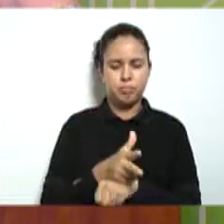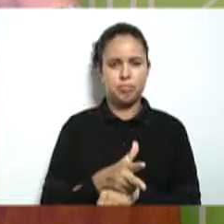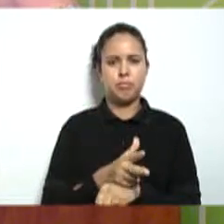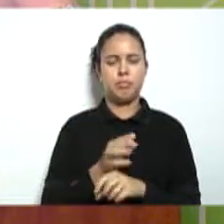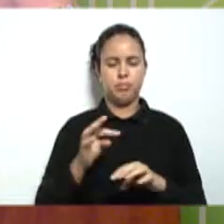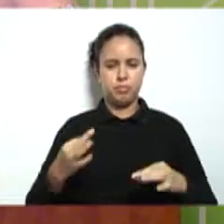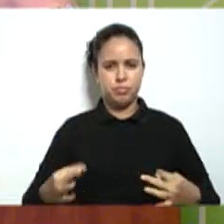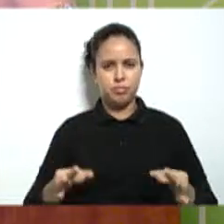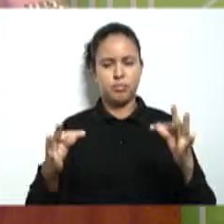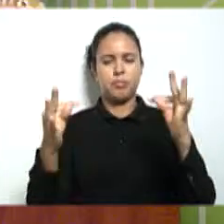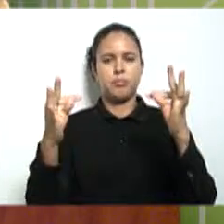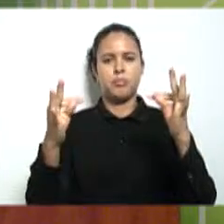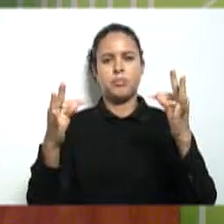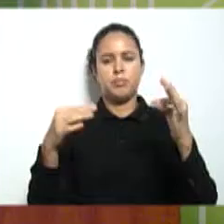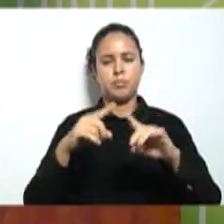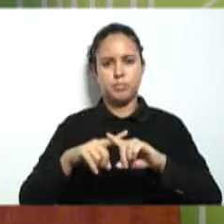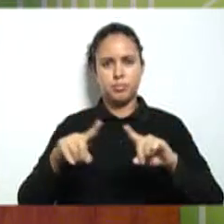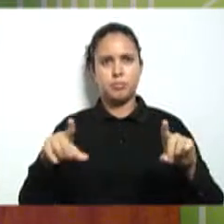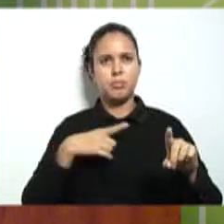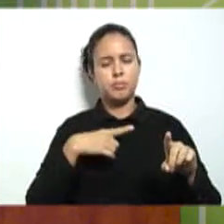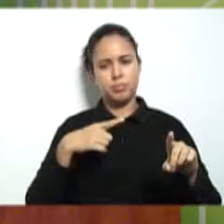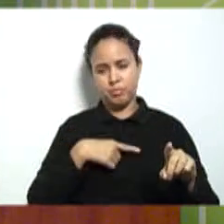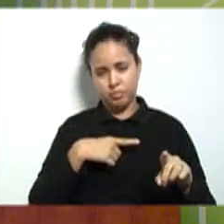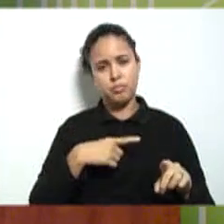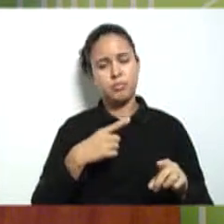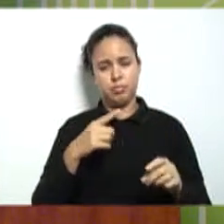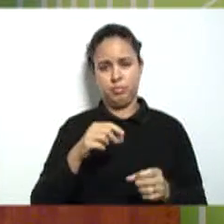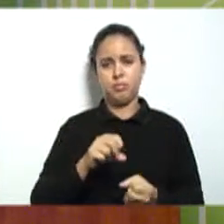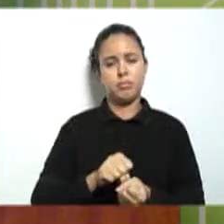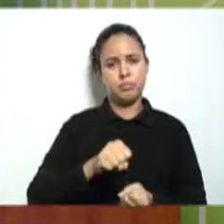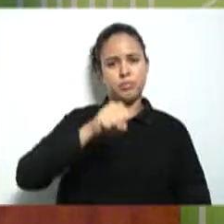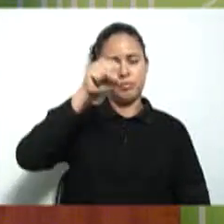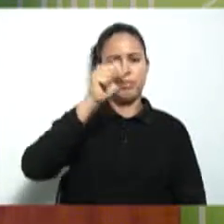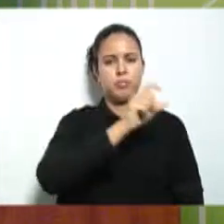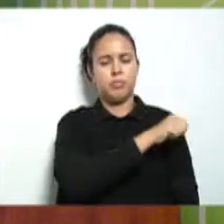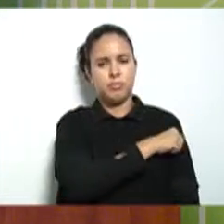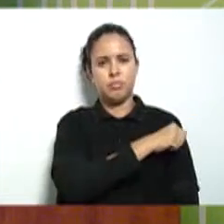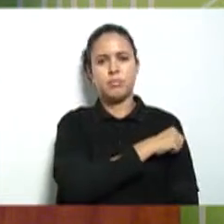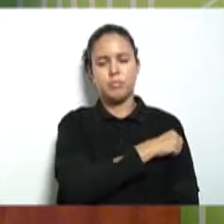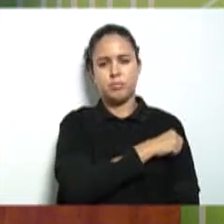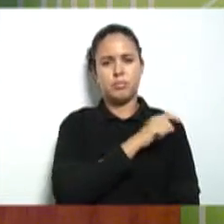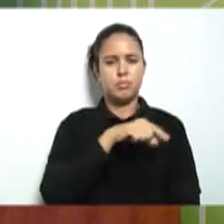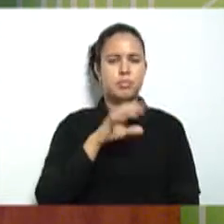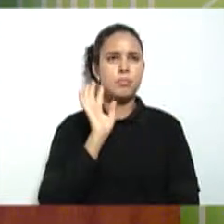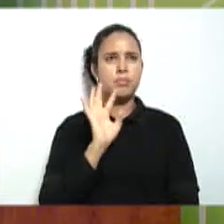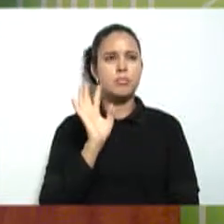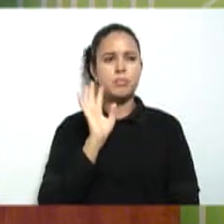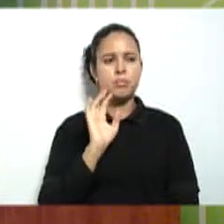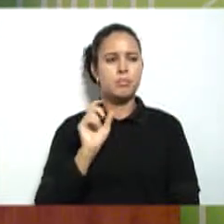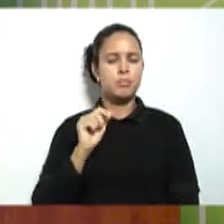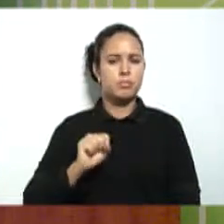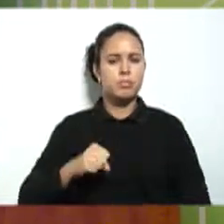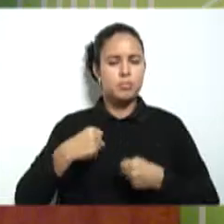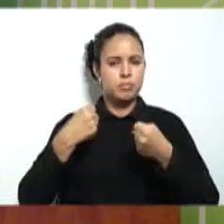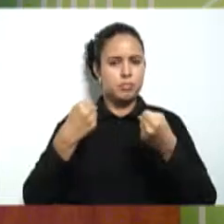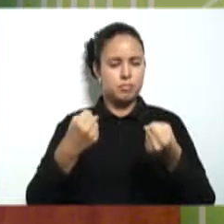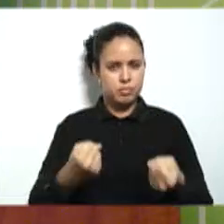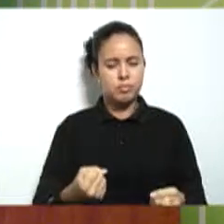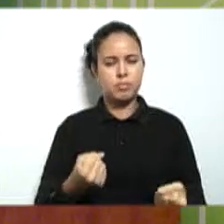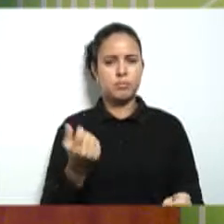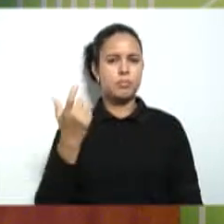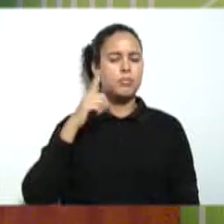assim, a gente teve aqui a materialização do trabalho dos alunos. Isso é muito bacana, assim, se vocês conseguirem, então, fazer os